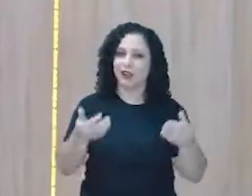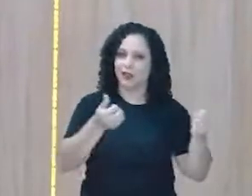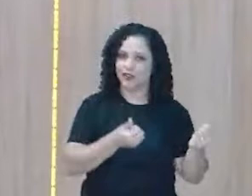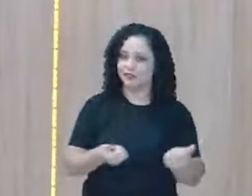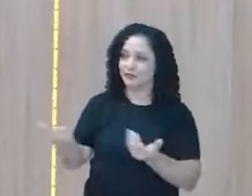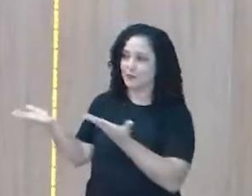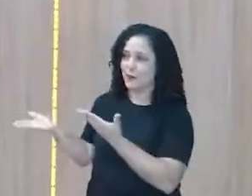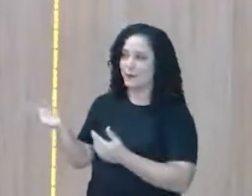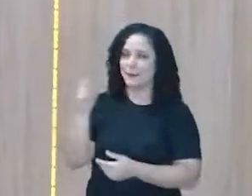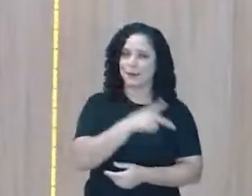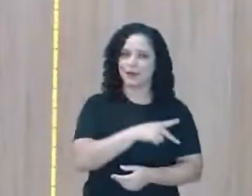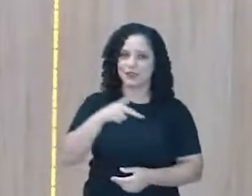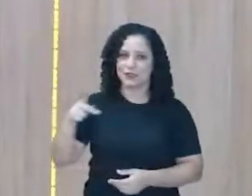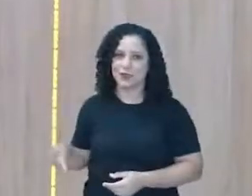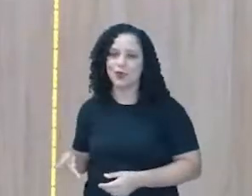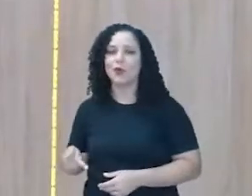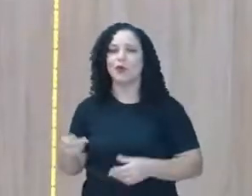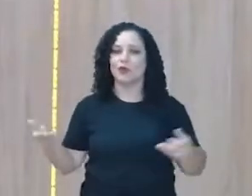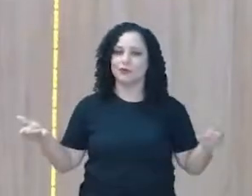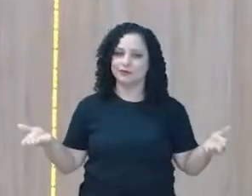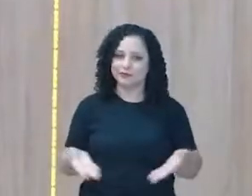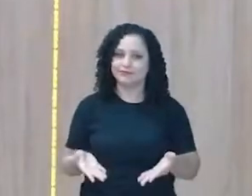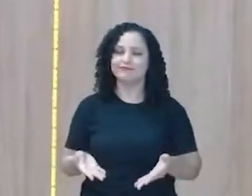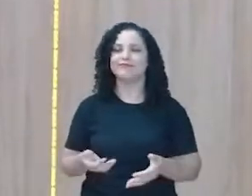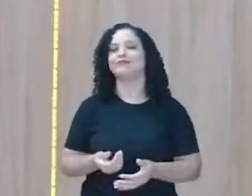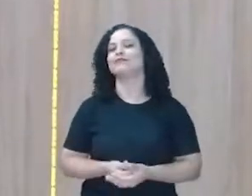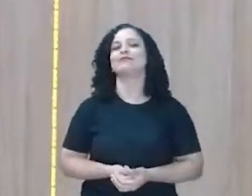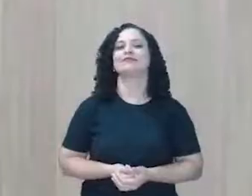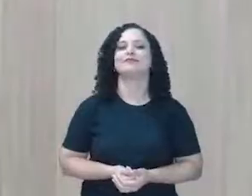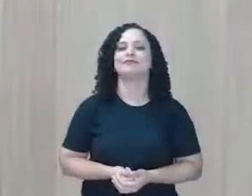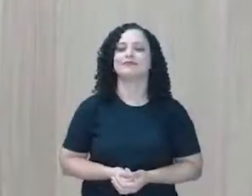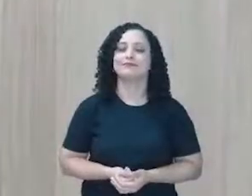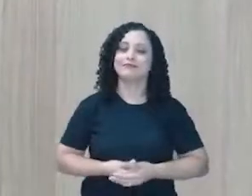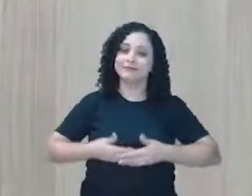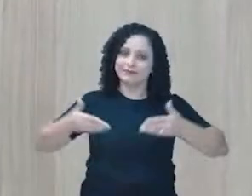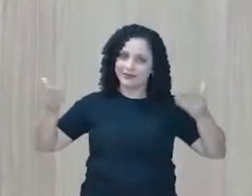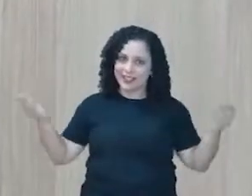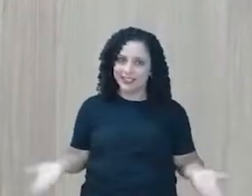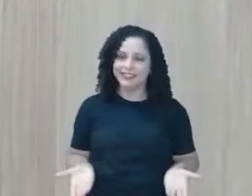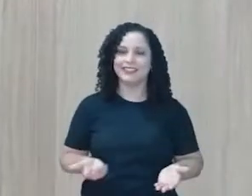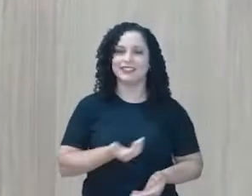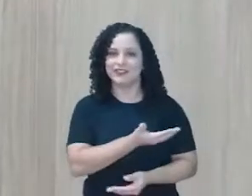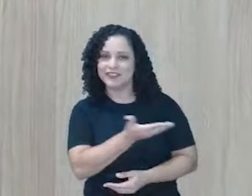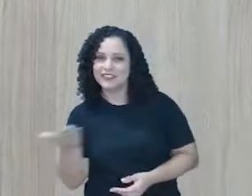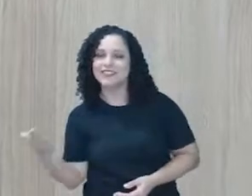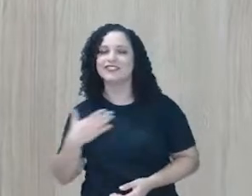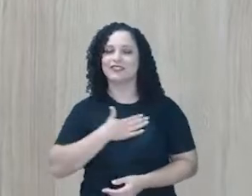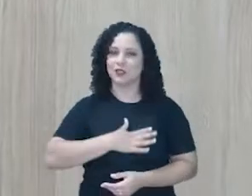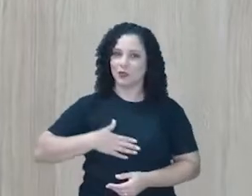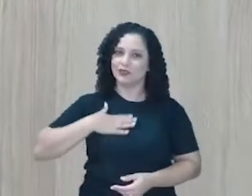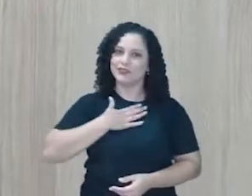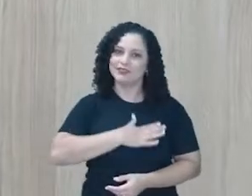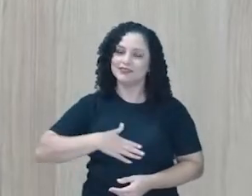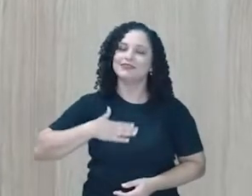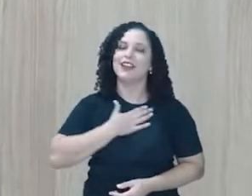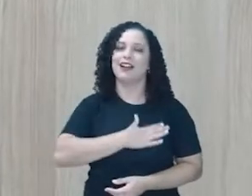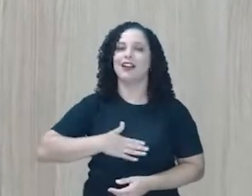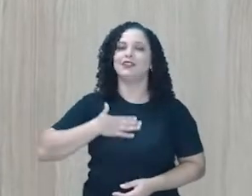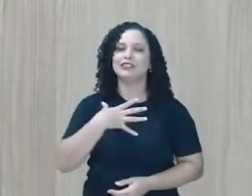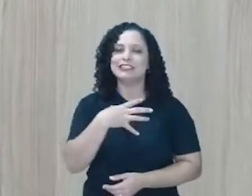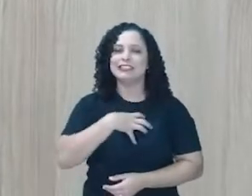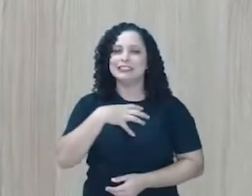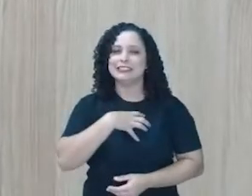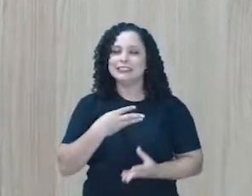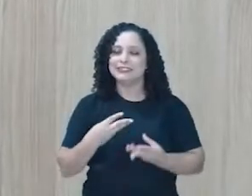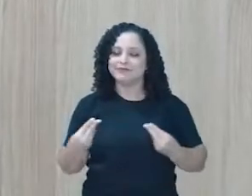agora para o professor Armando, que a gente já está chegando ao fim dessa aula. Bom, pessoal, então espero que vocês tenham conseguido